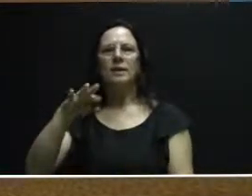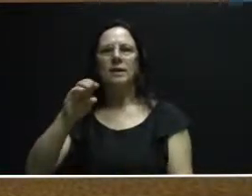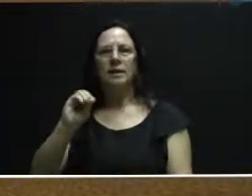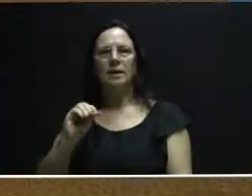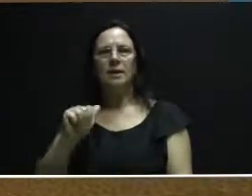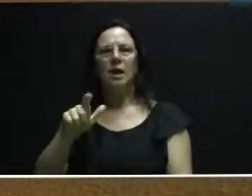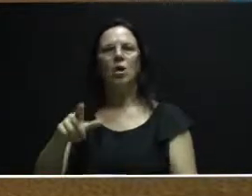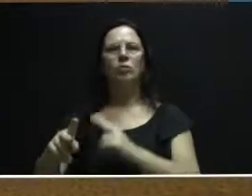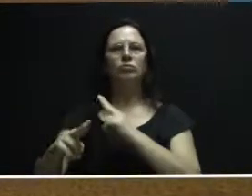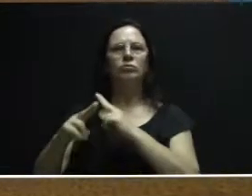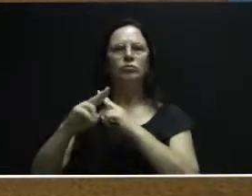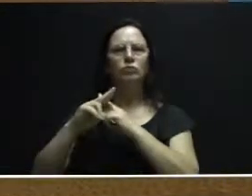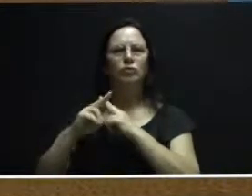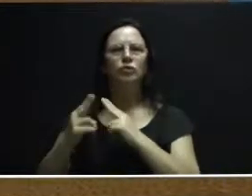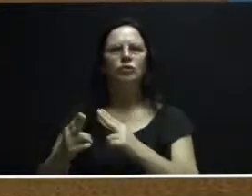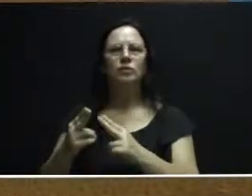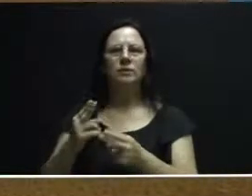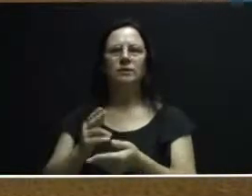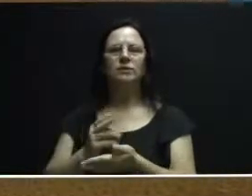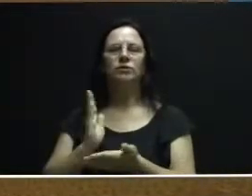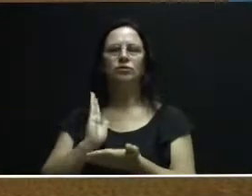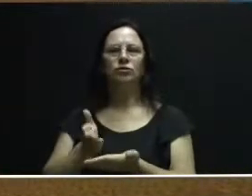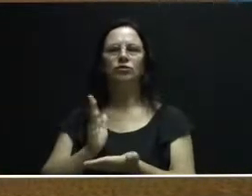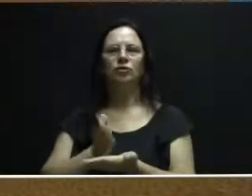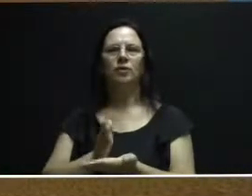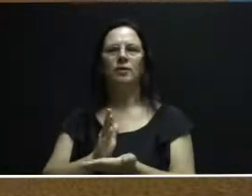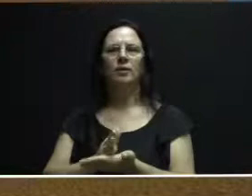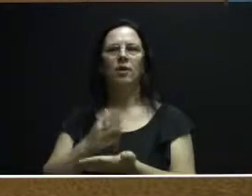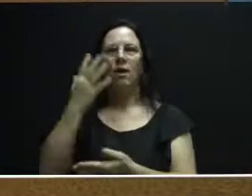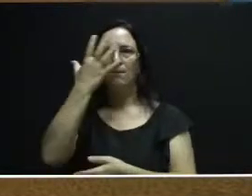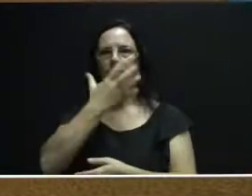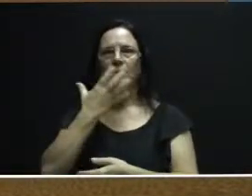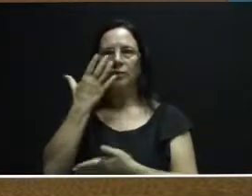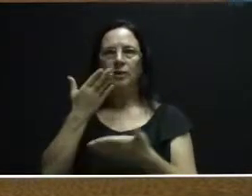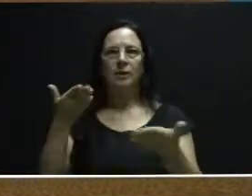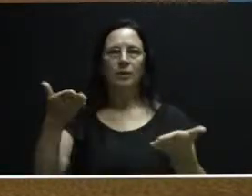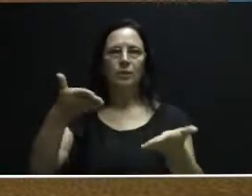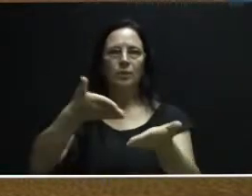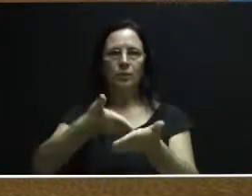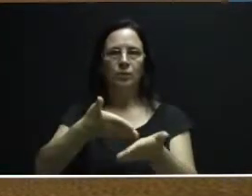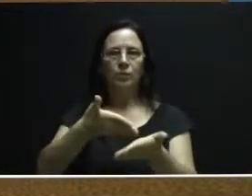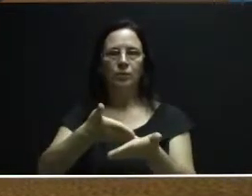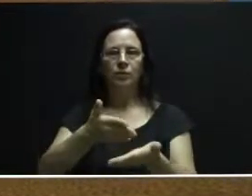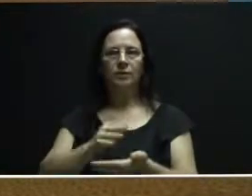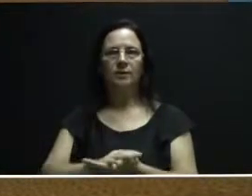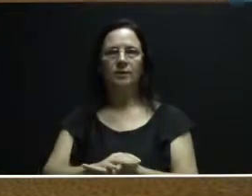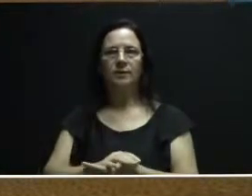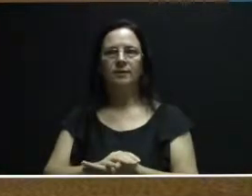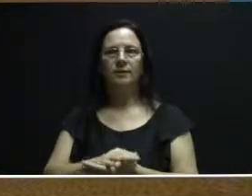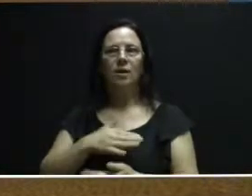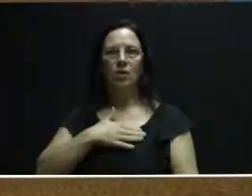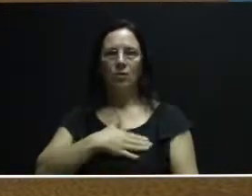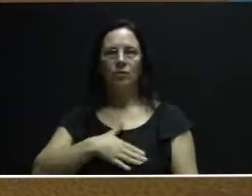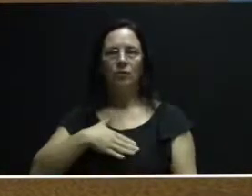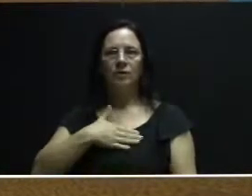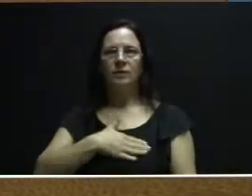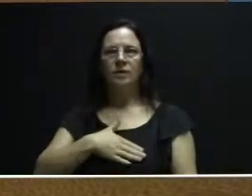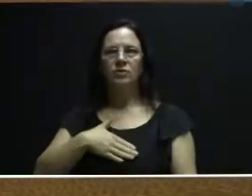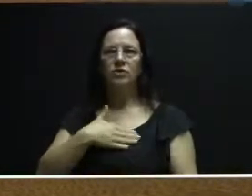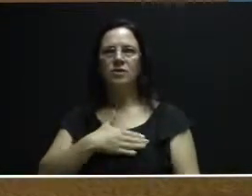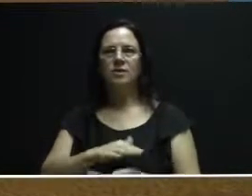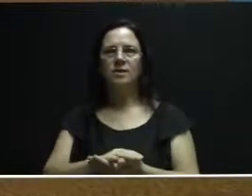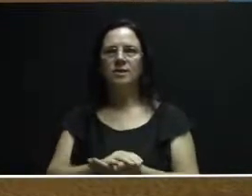jiu-jitsu, coisa que me apaixonei e estou aí até hoje. Assim, eu queria gostaria de falar,